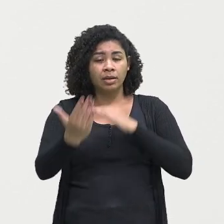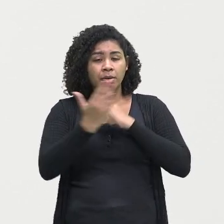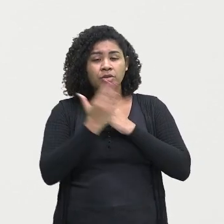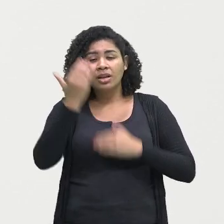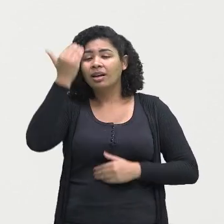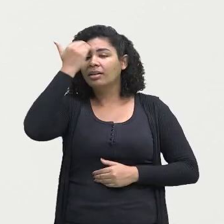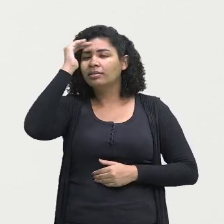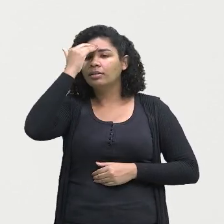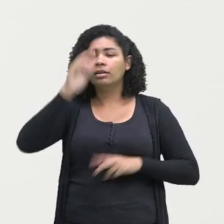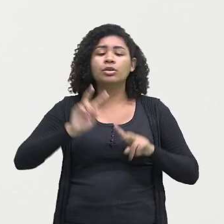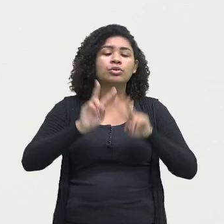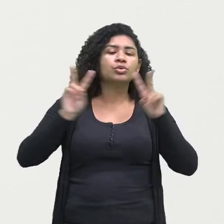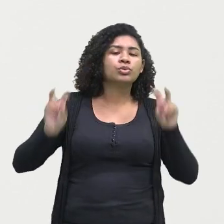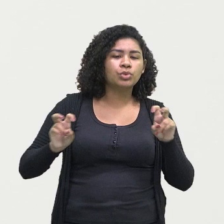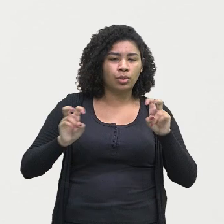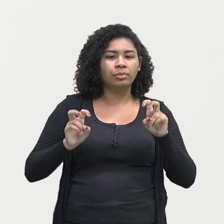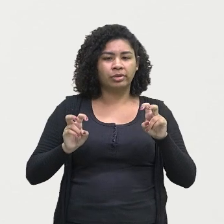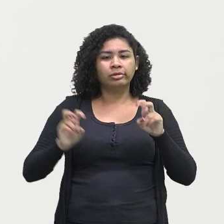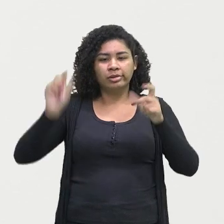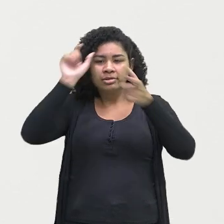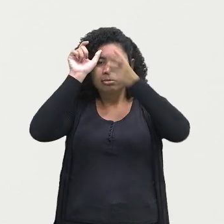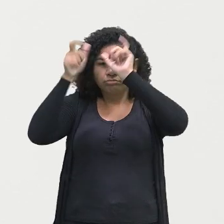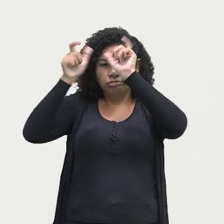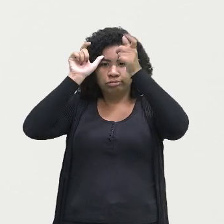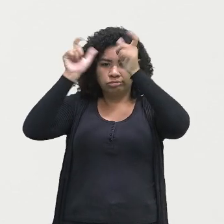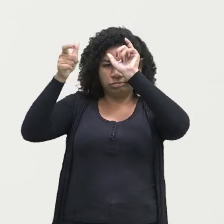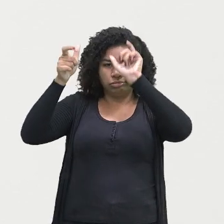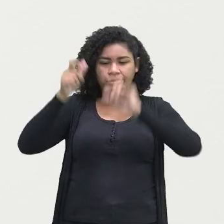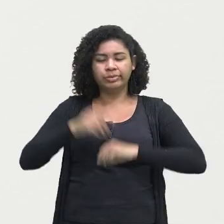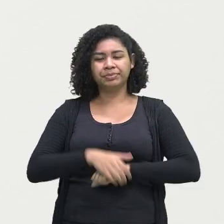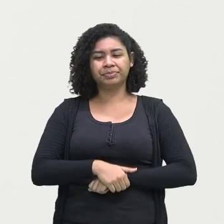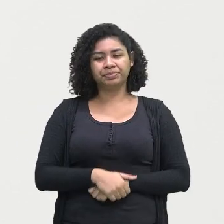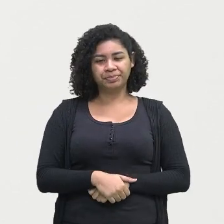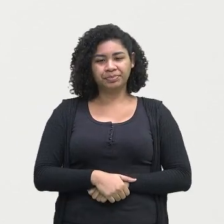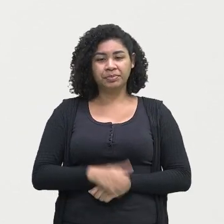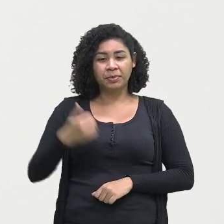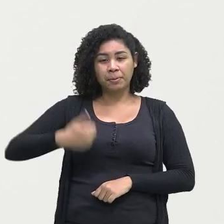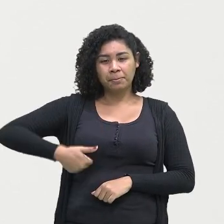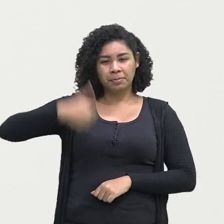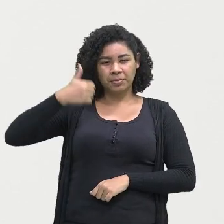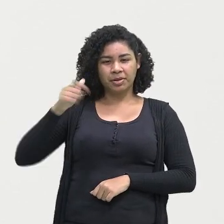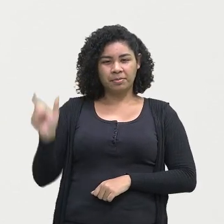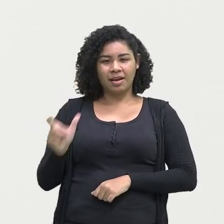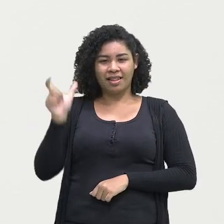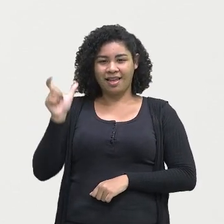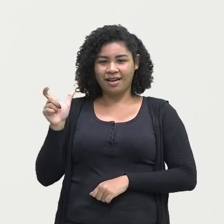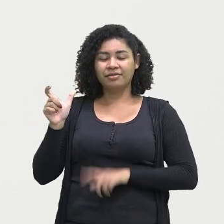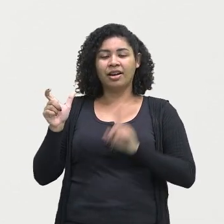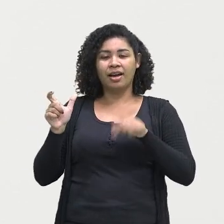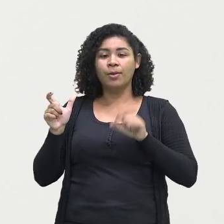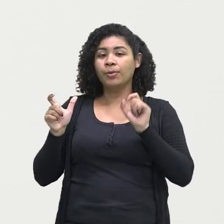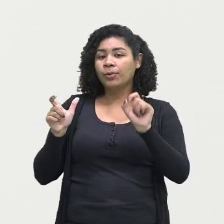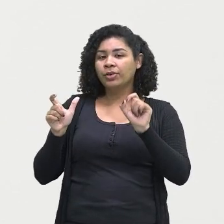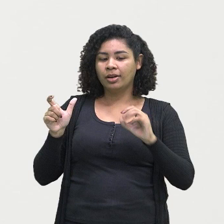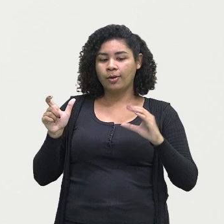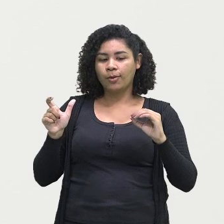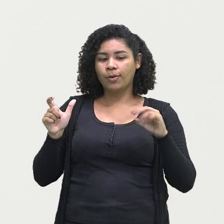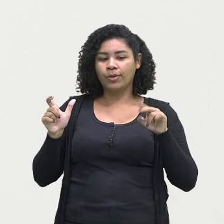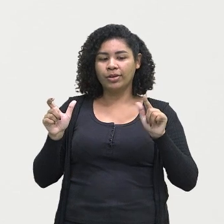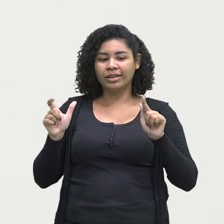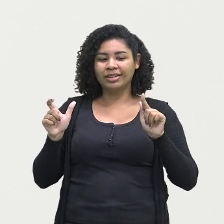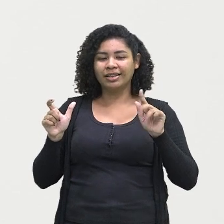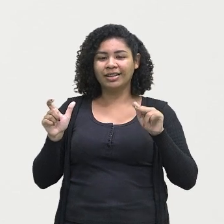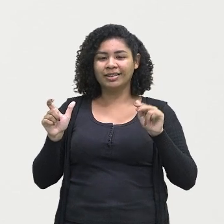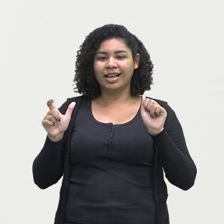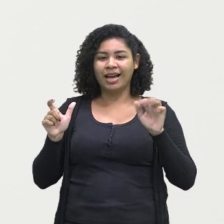né? Então, primeira palavra que a gente já aprendeu com a Teacher Cláudia, que é um cognato, que é uma palavra que